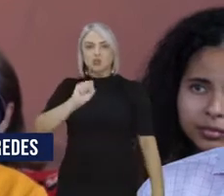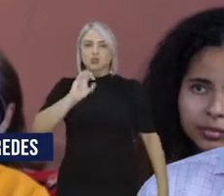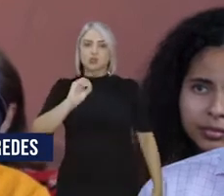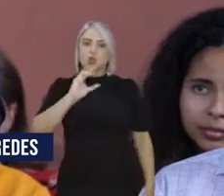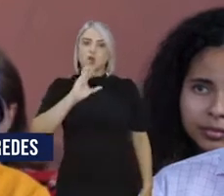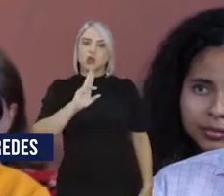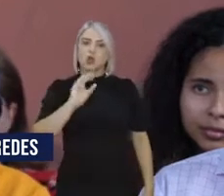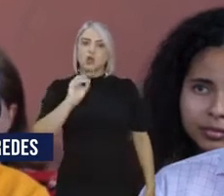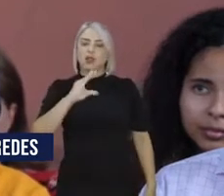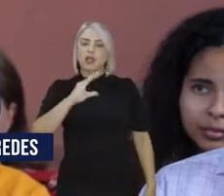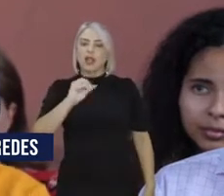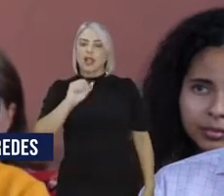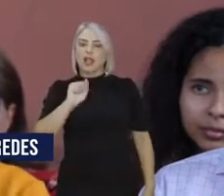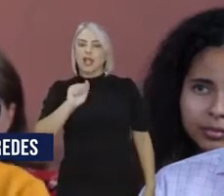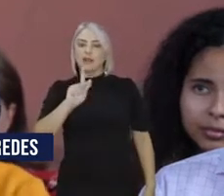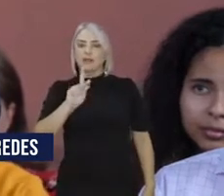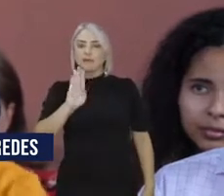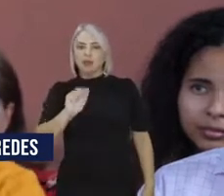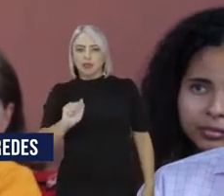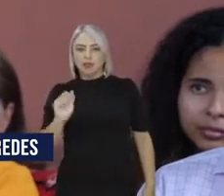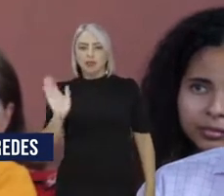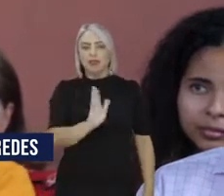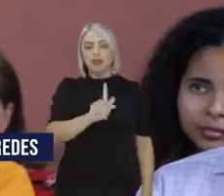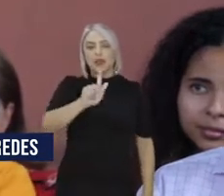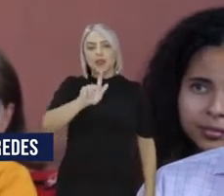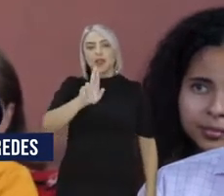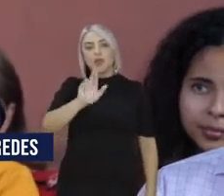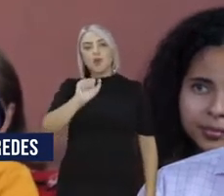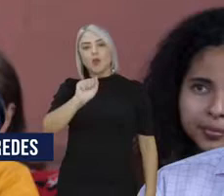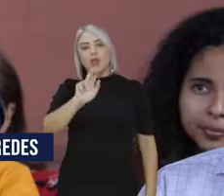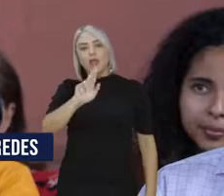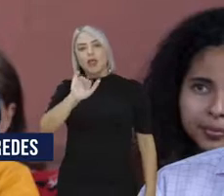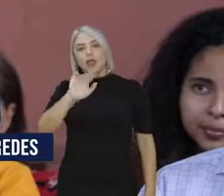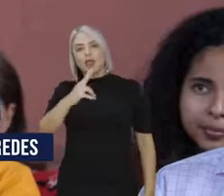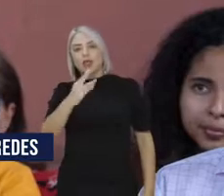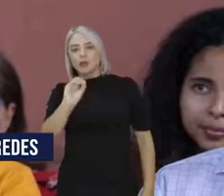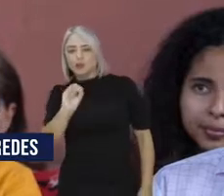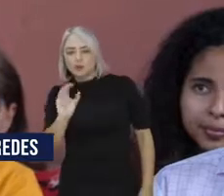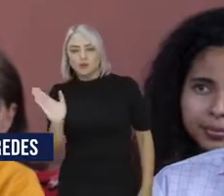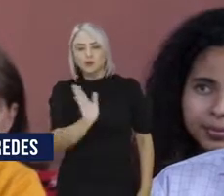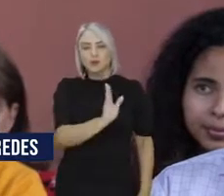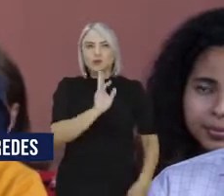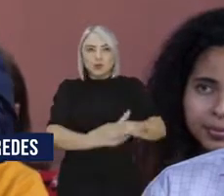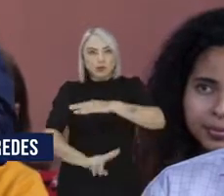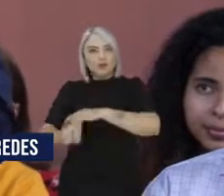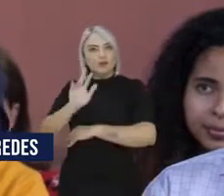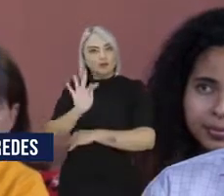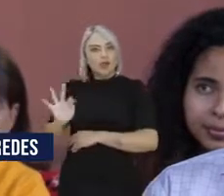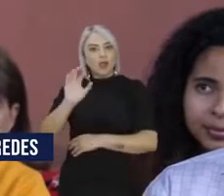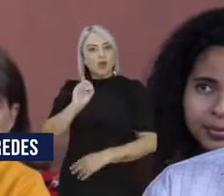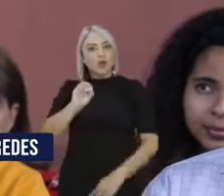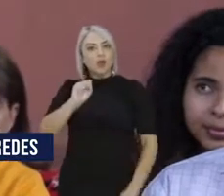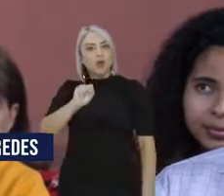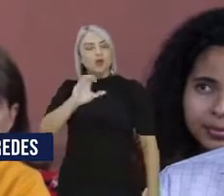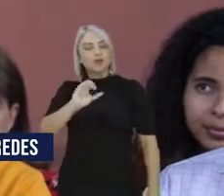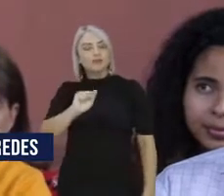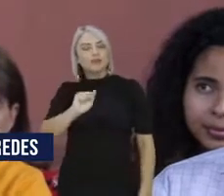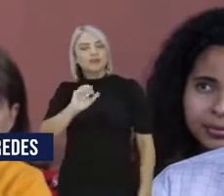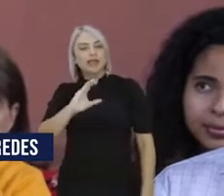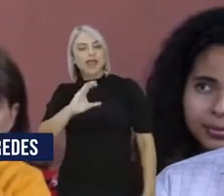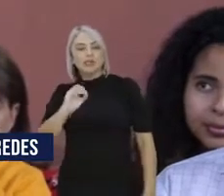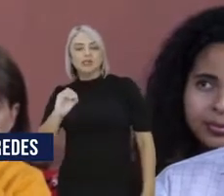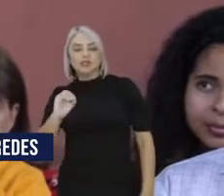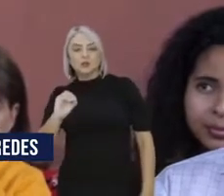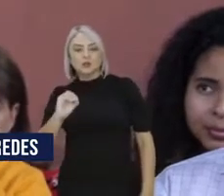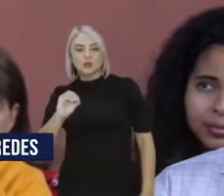Guarulhos, fizemos Universidade Federal em Osasco, fizemos Universidade Federal em Santo André,